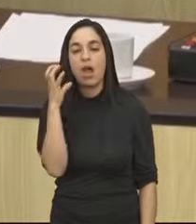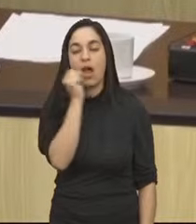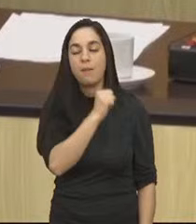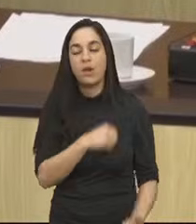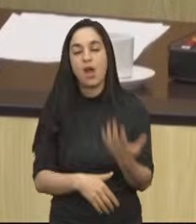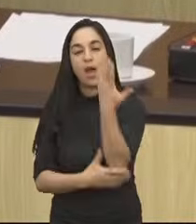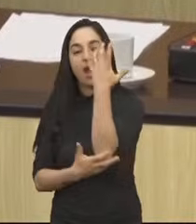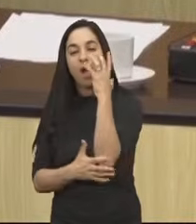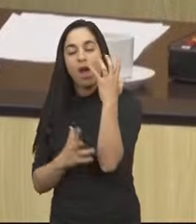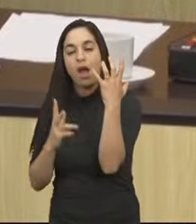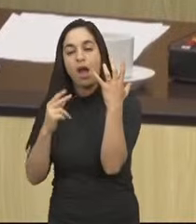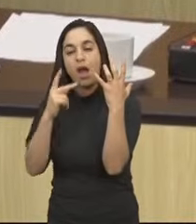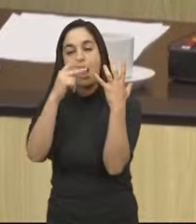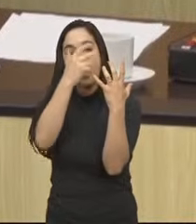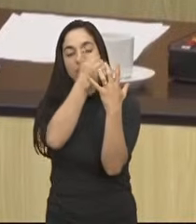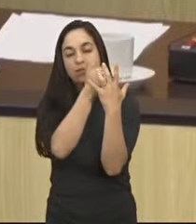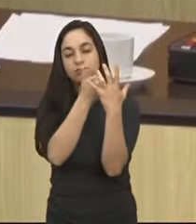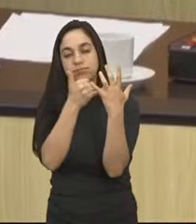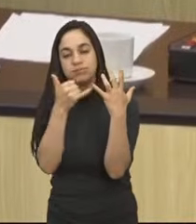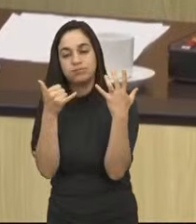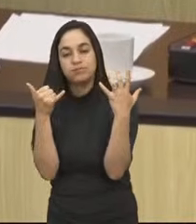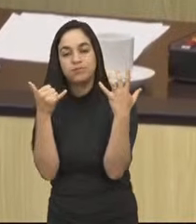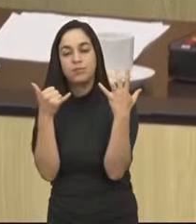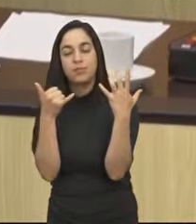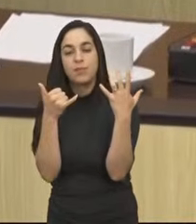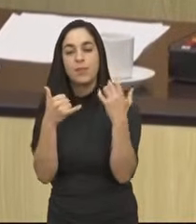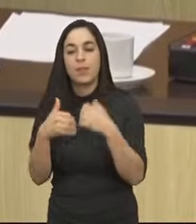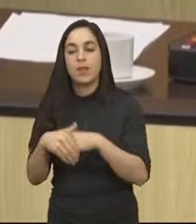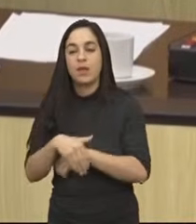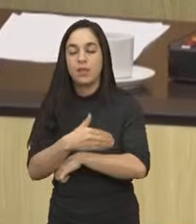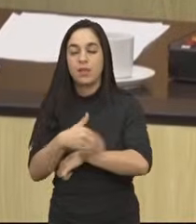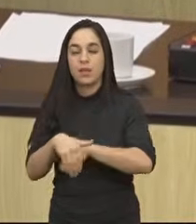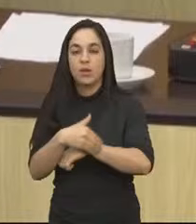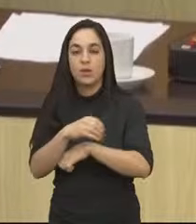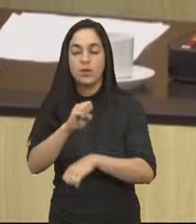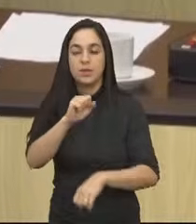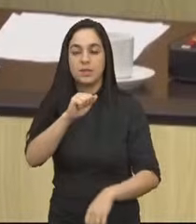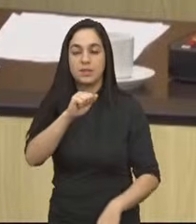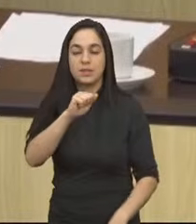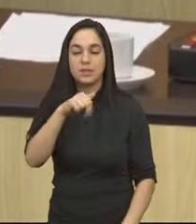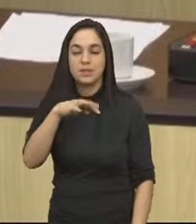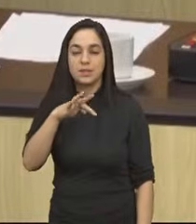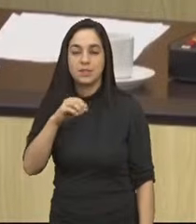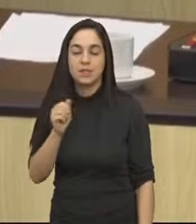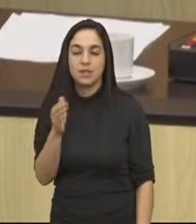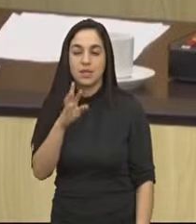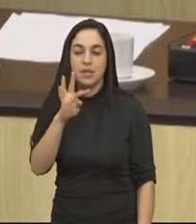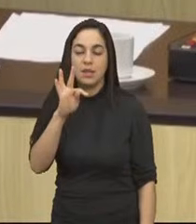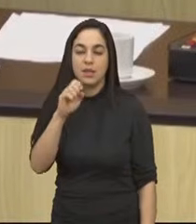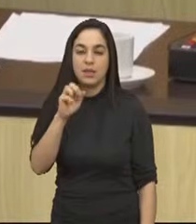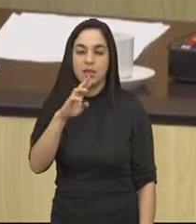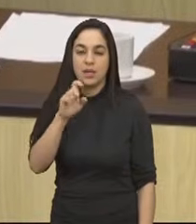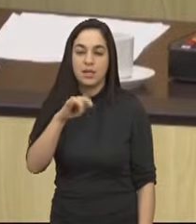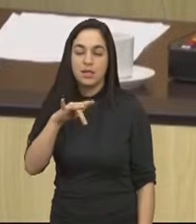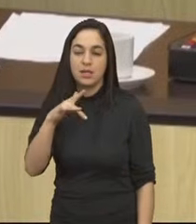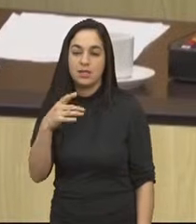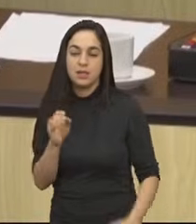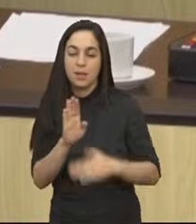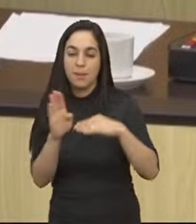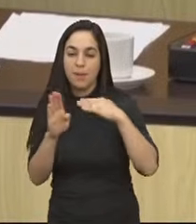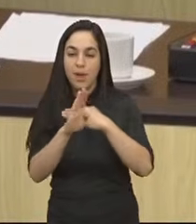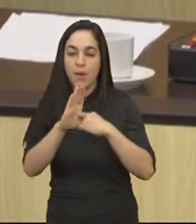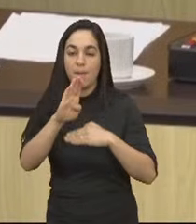de árvore em conflito com a fiação elétrica, situada na rua Santa Terezinha, no bairro Jardim Bela Vista.